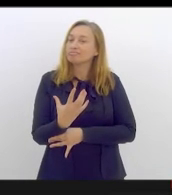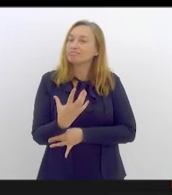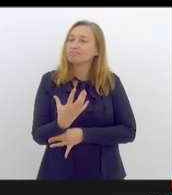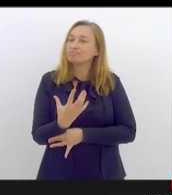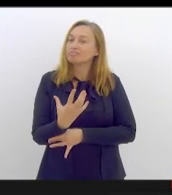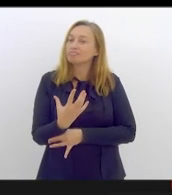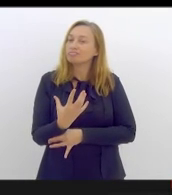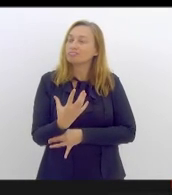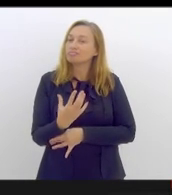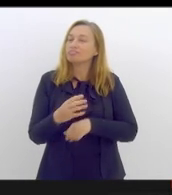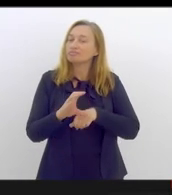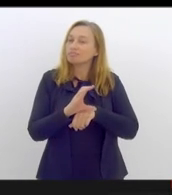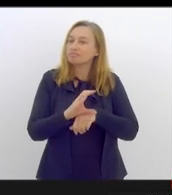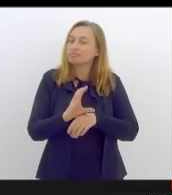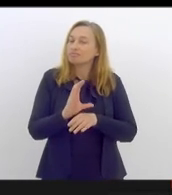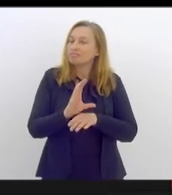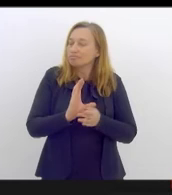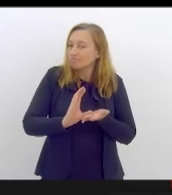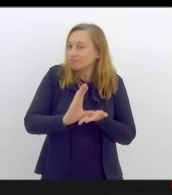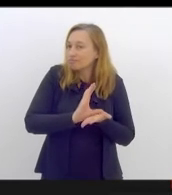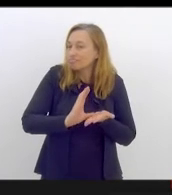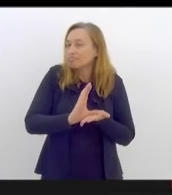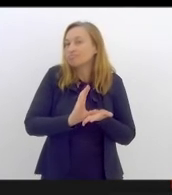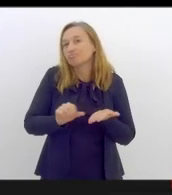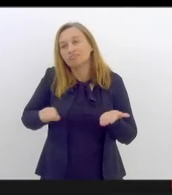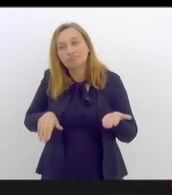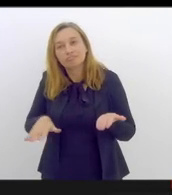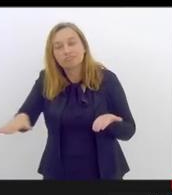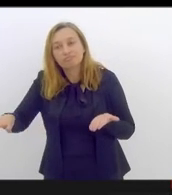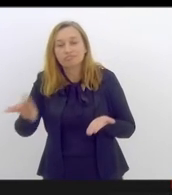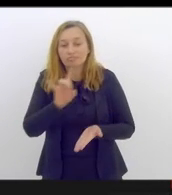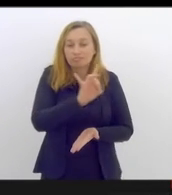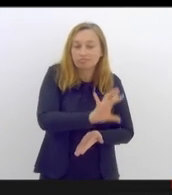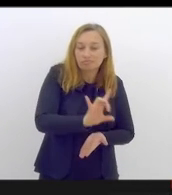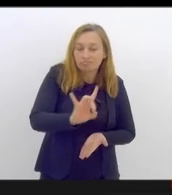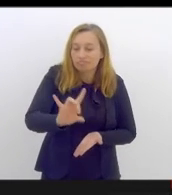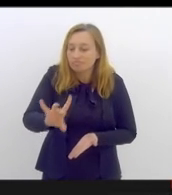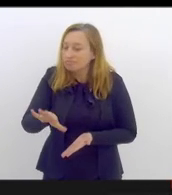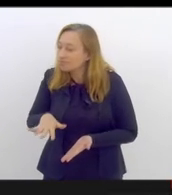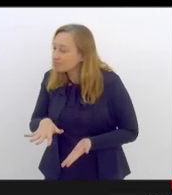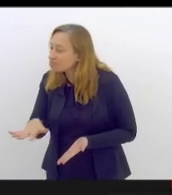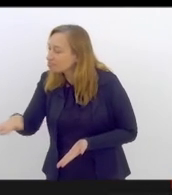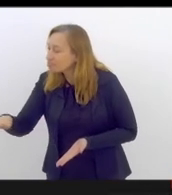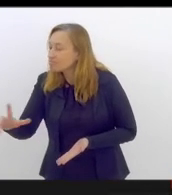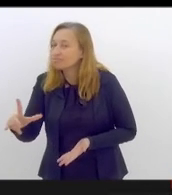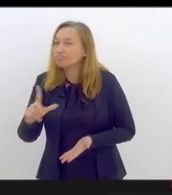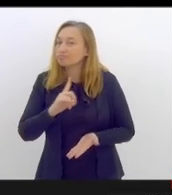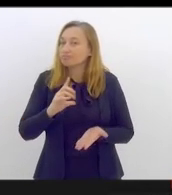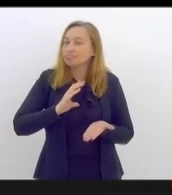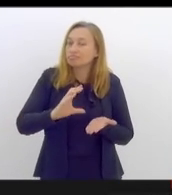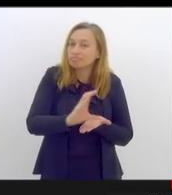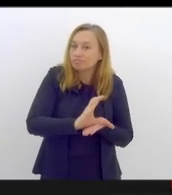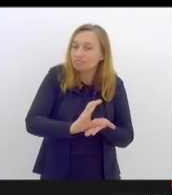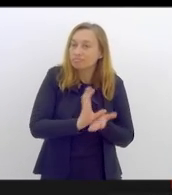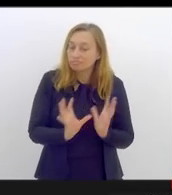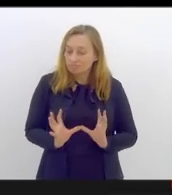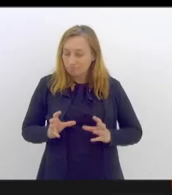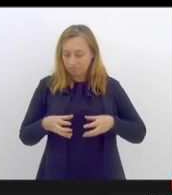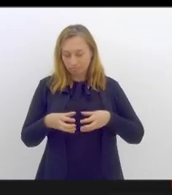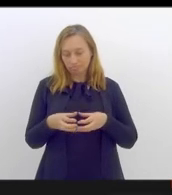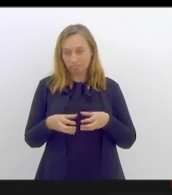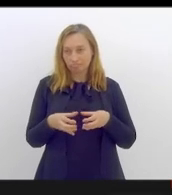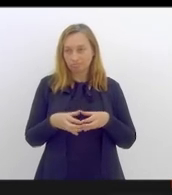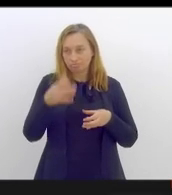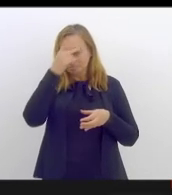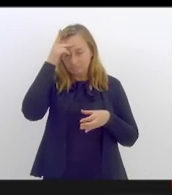os conselhos de comunidade em que a cada comunidade ela tem um conselho composto por